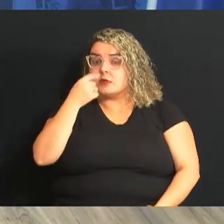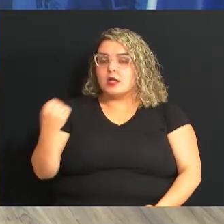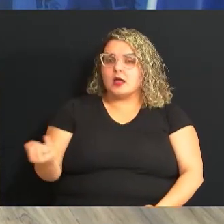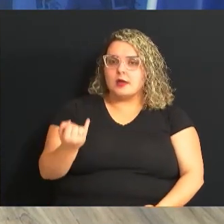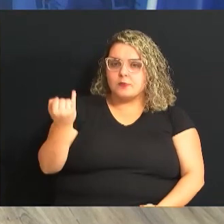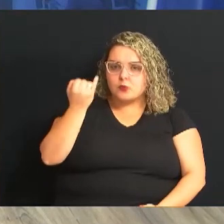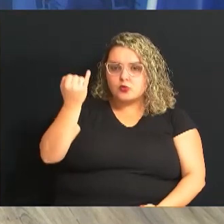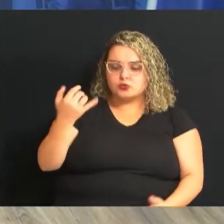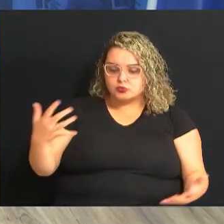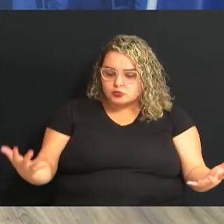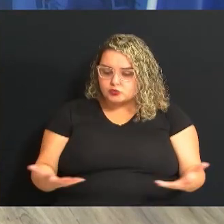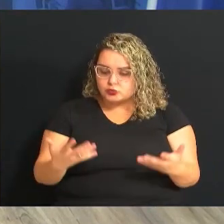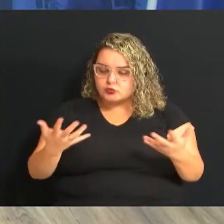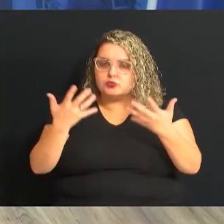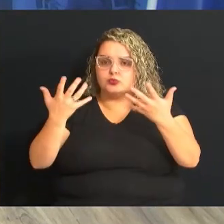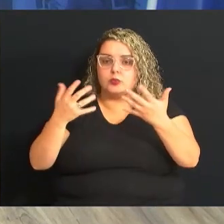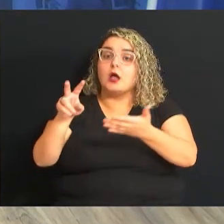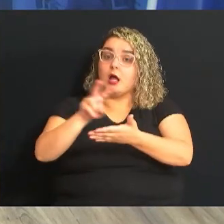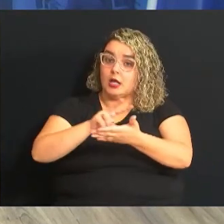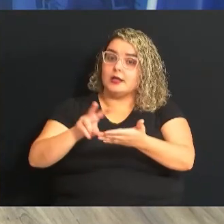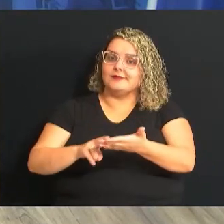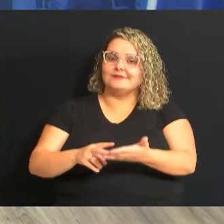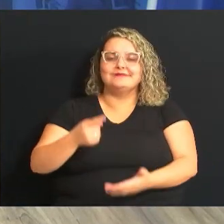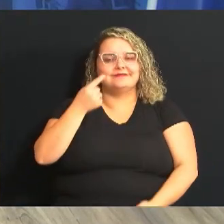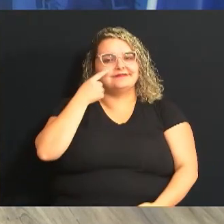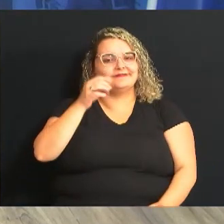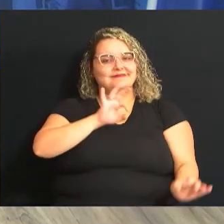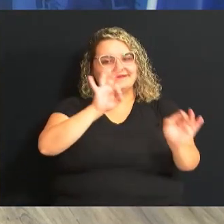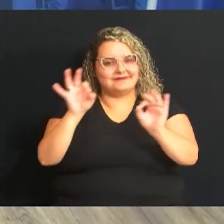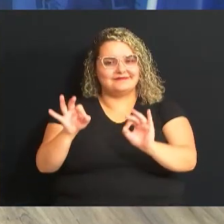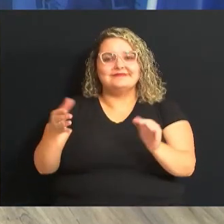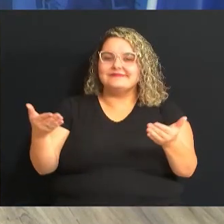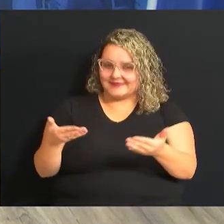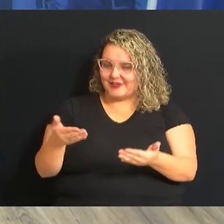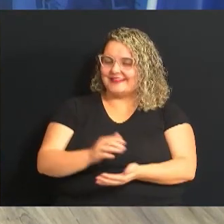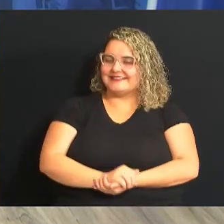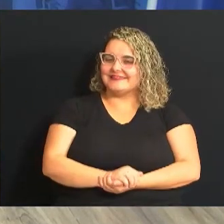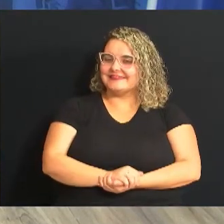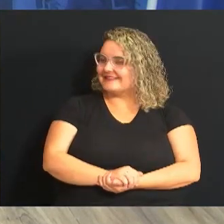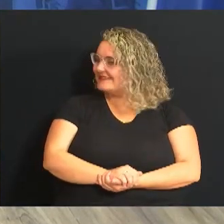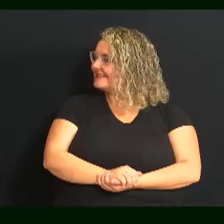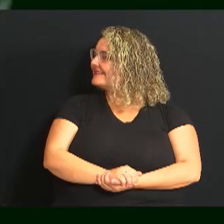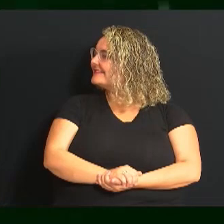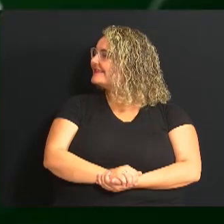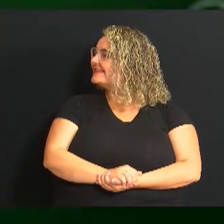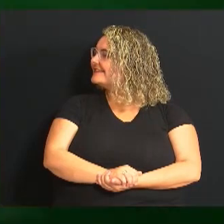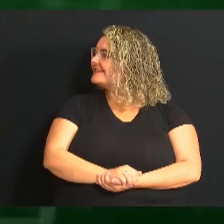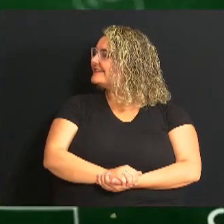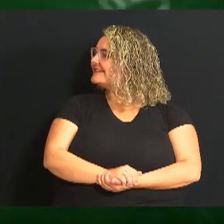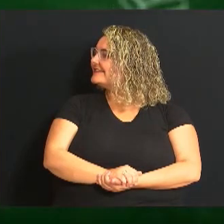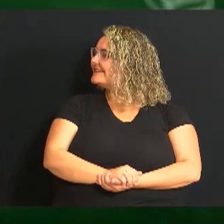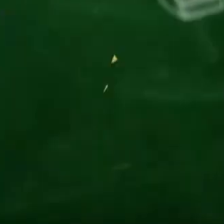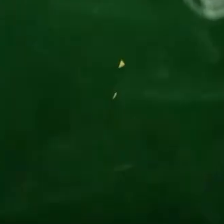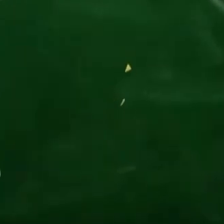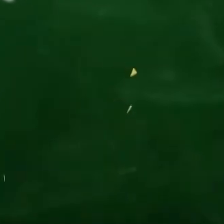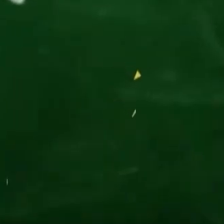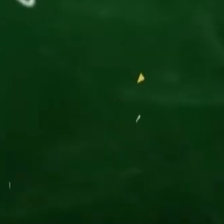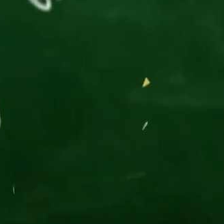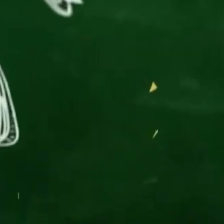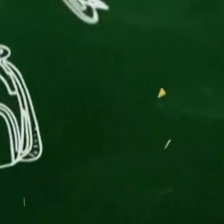obrigado, primeiro pelas notícias da Metrópole de Campinas, agora com as notícias do Legislativo, e a gente segue ligadinho, então, em reunião de comissão